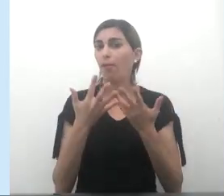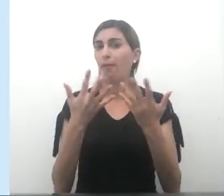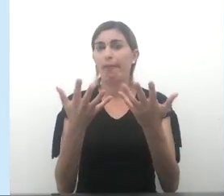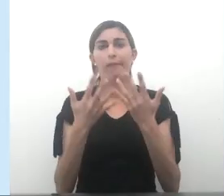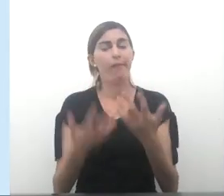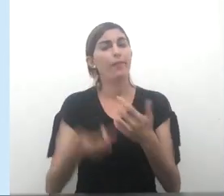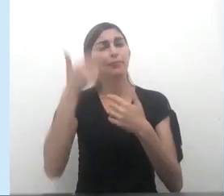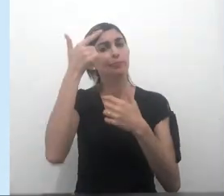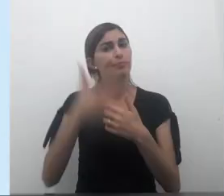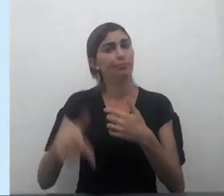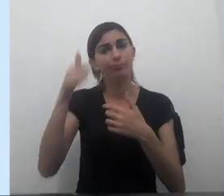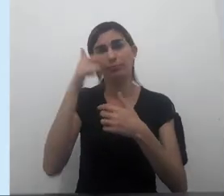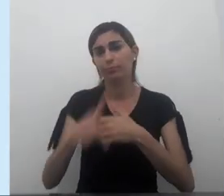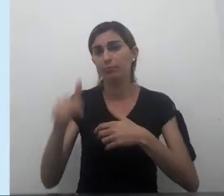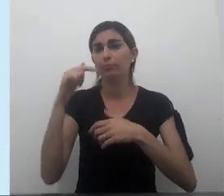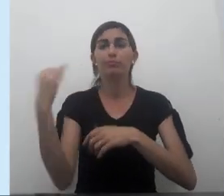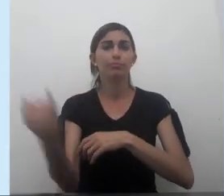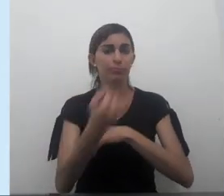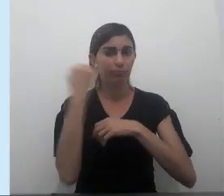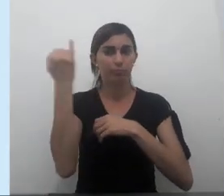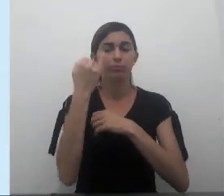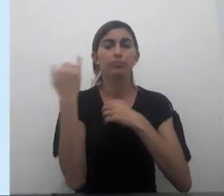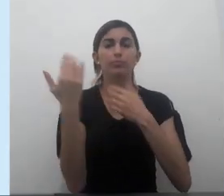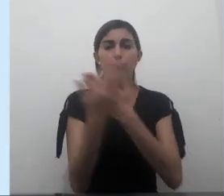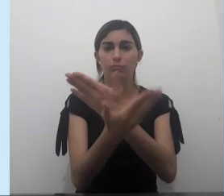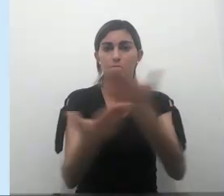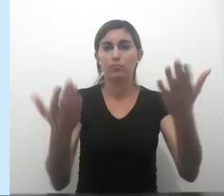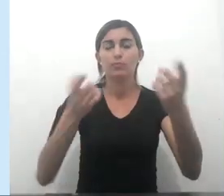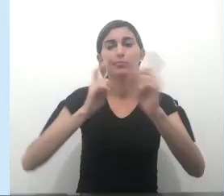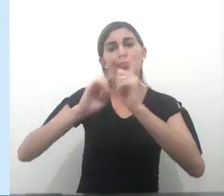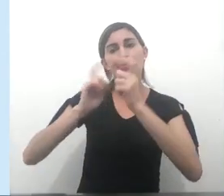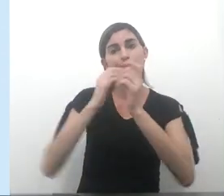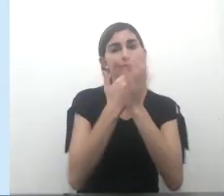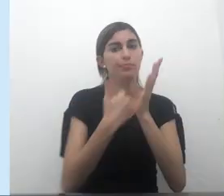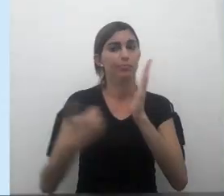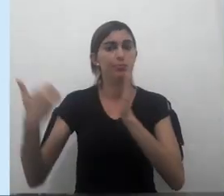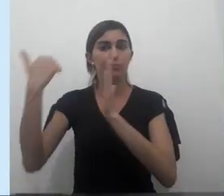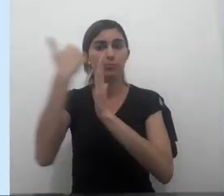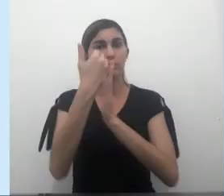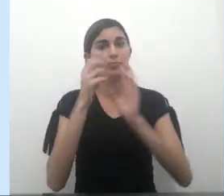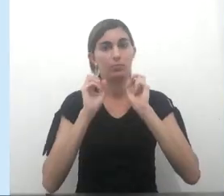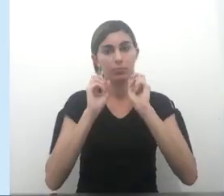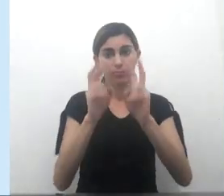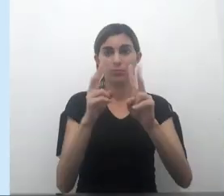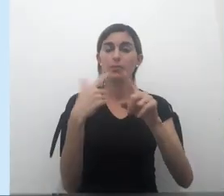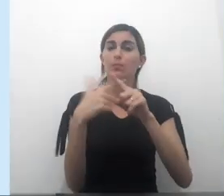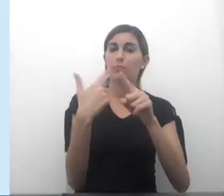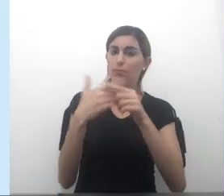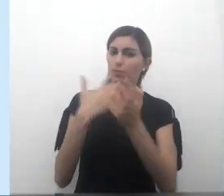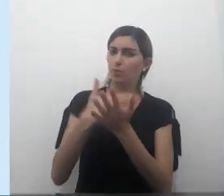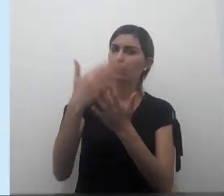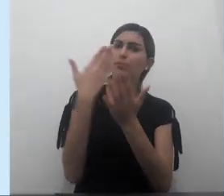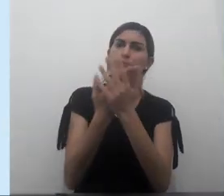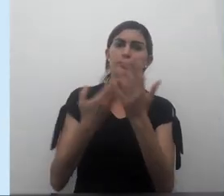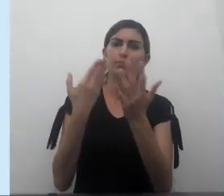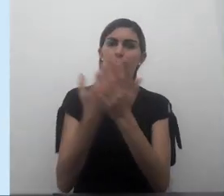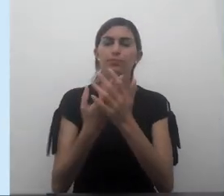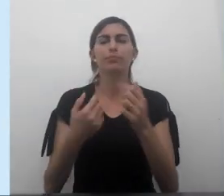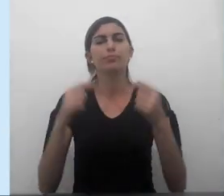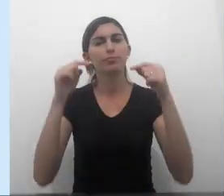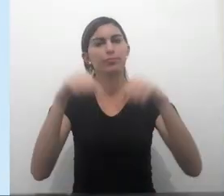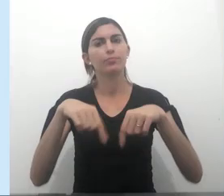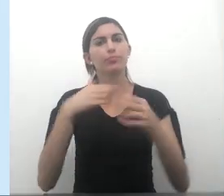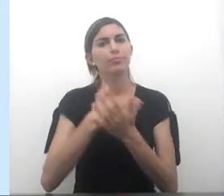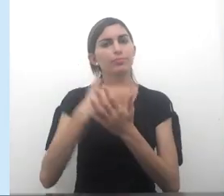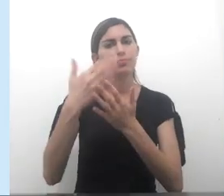puder e quiser, tá? Então é importante que vocês interajam mais nas redes, ok, gente? Vamos começar a nossa aula. Gente, a